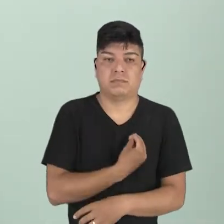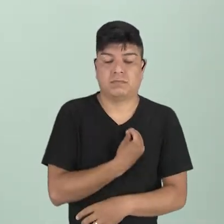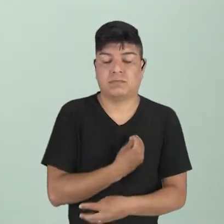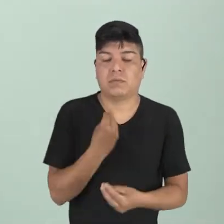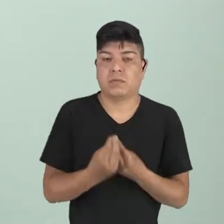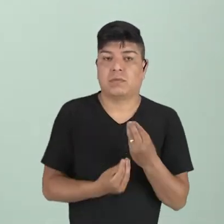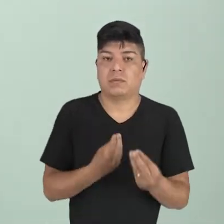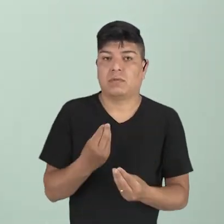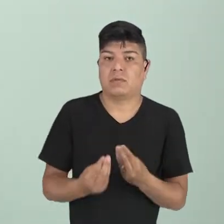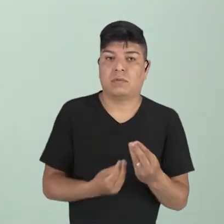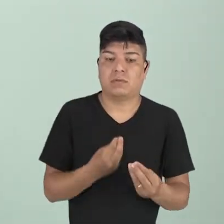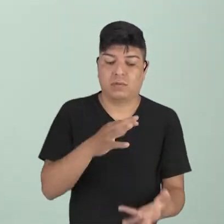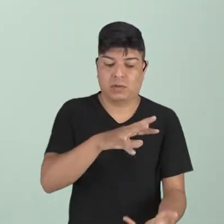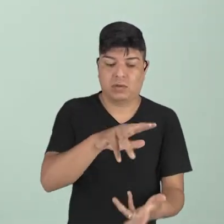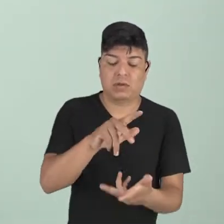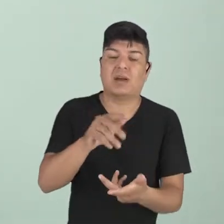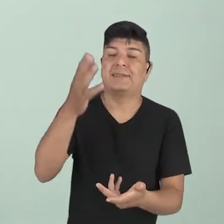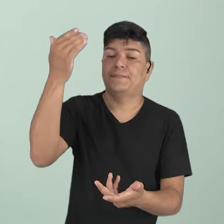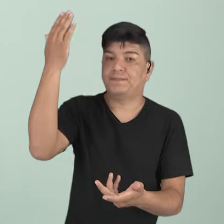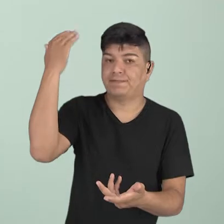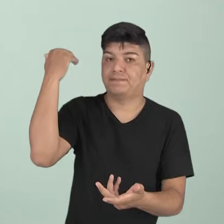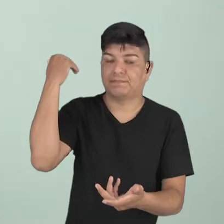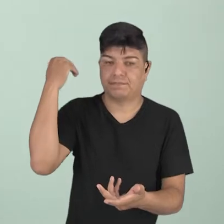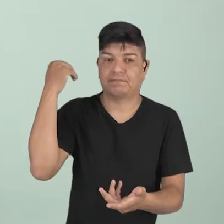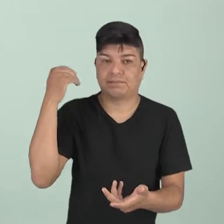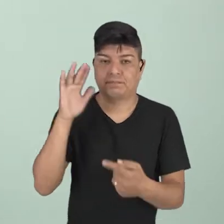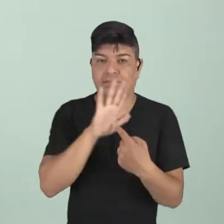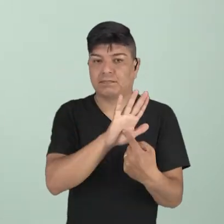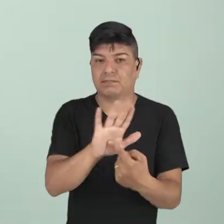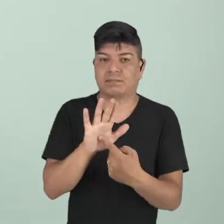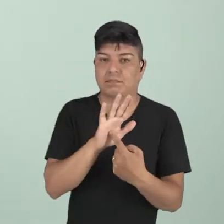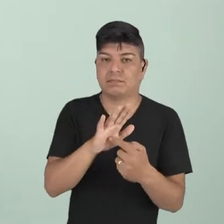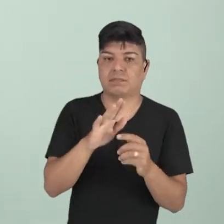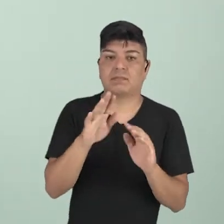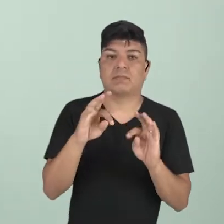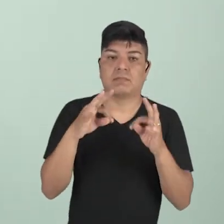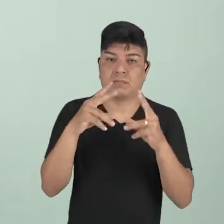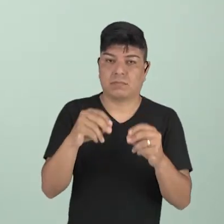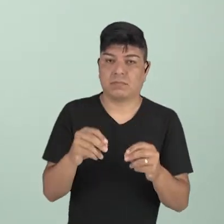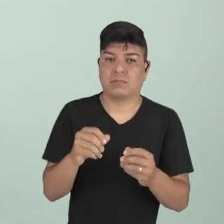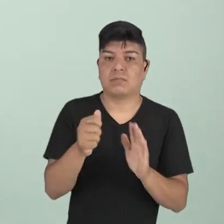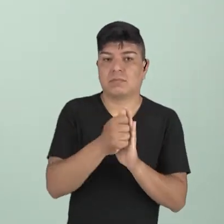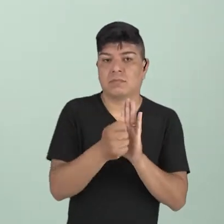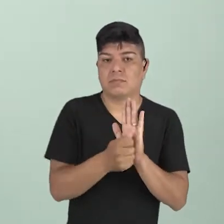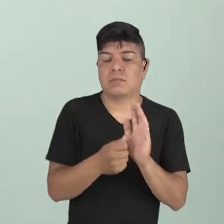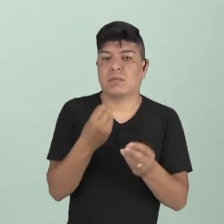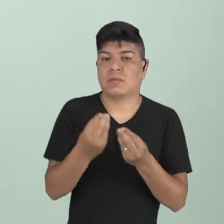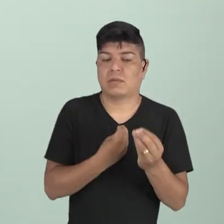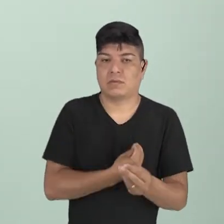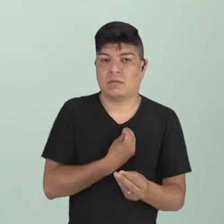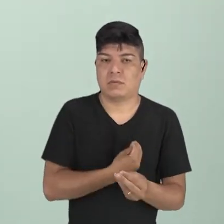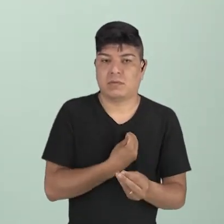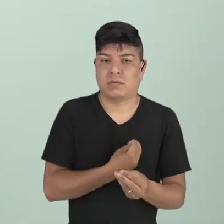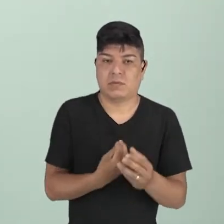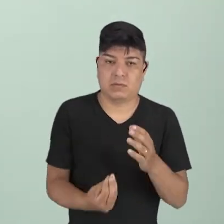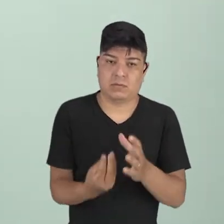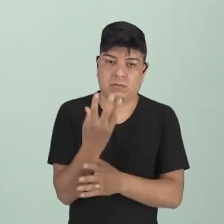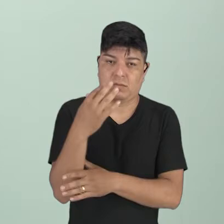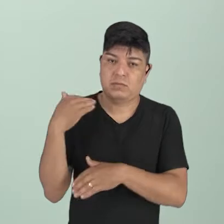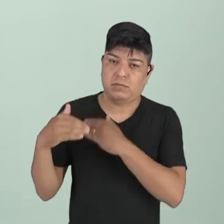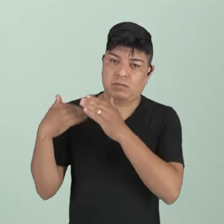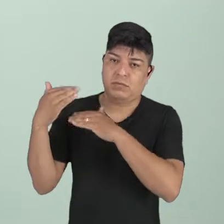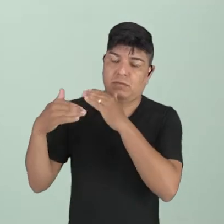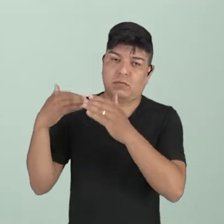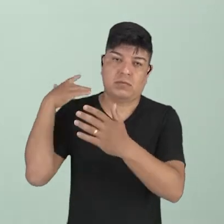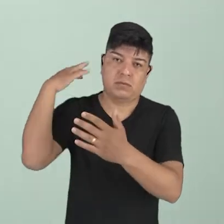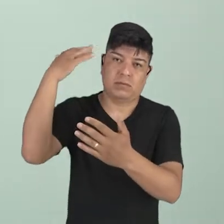como é que era a Terra primitiva, né? Então nós vamos abordar esses pontos para entender um pouco como é que a vida surgiu e evoluiu até chegar, né, no que